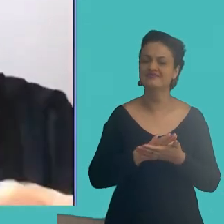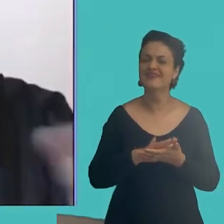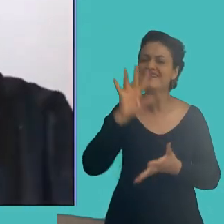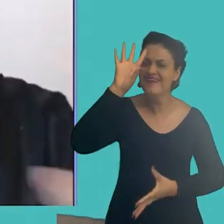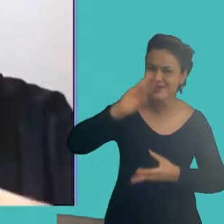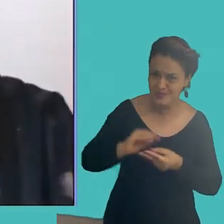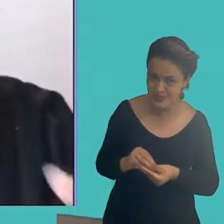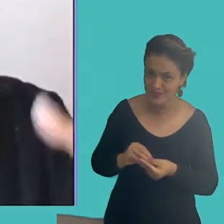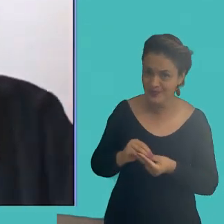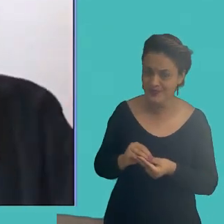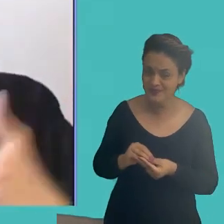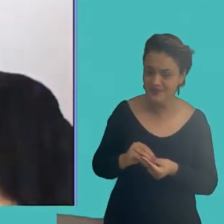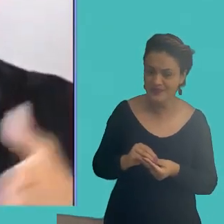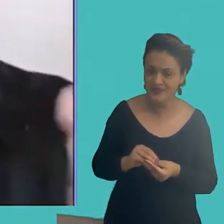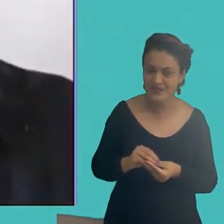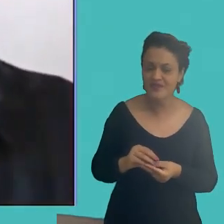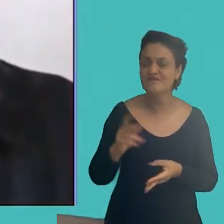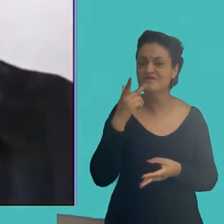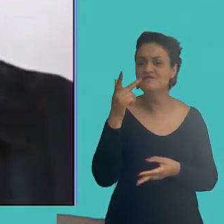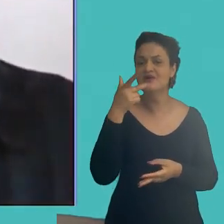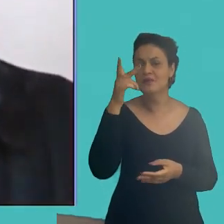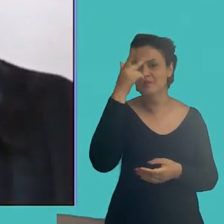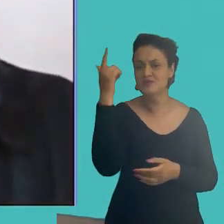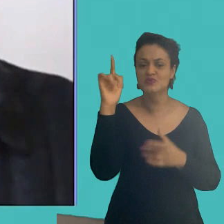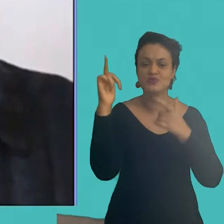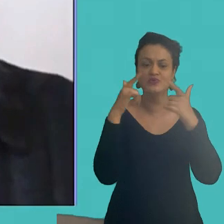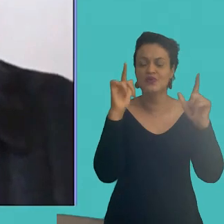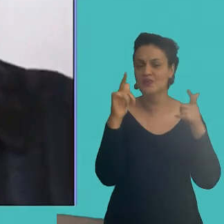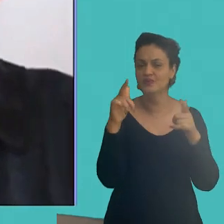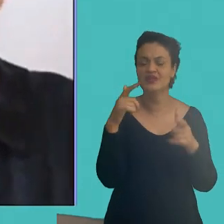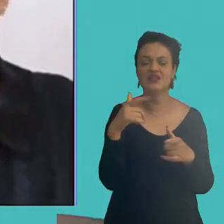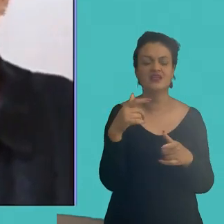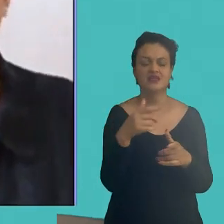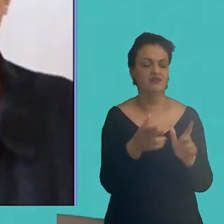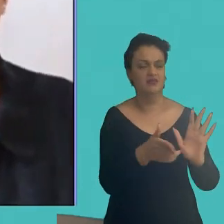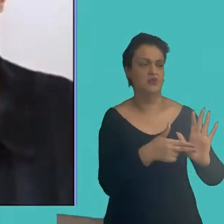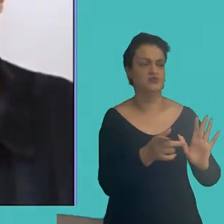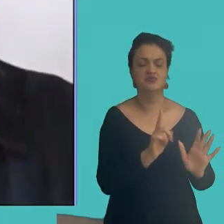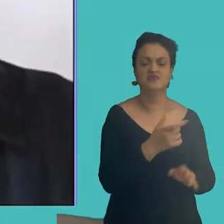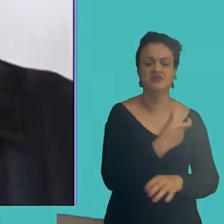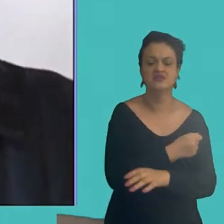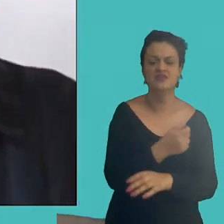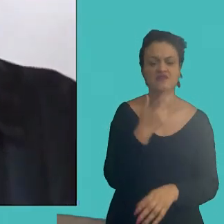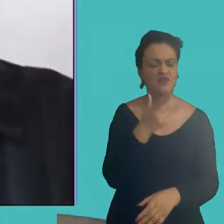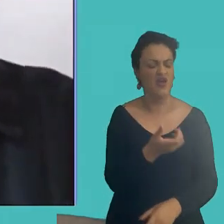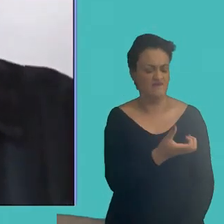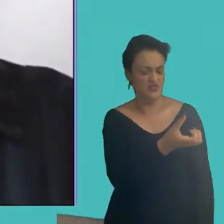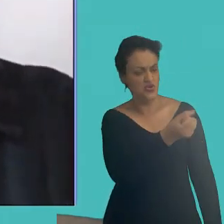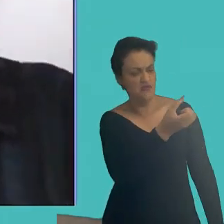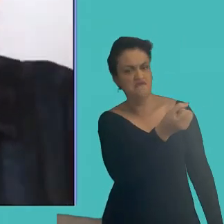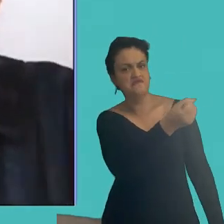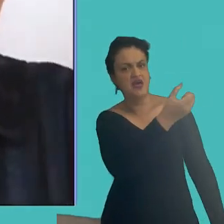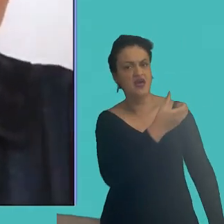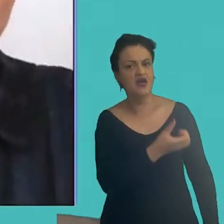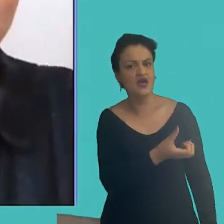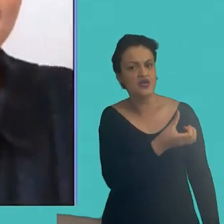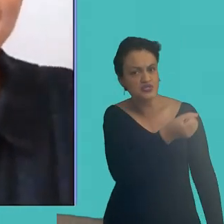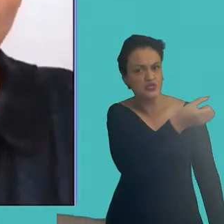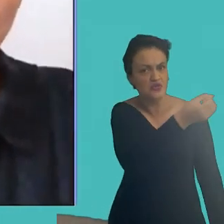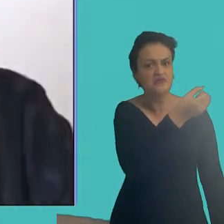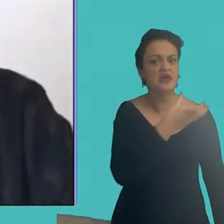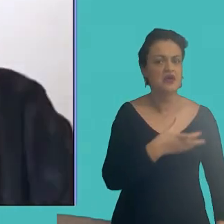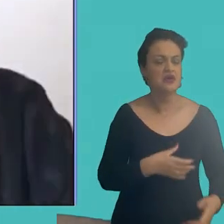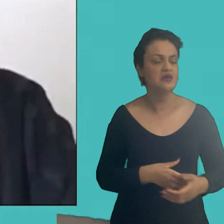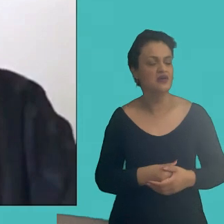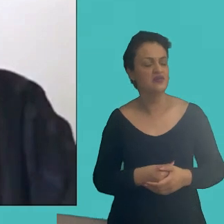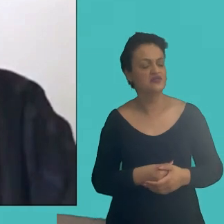ainda chamou aquelas pessoas, aqueles republicanos que não estavam admitindo terem tomado a vacina, de covardes. A minha